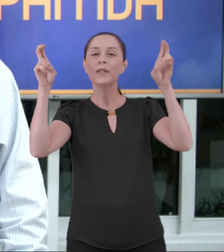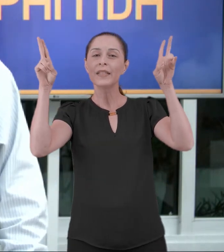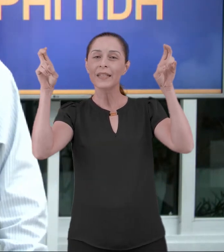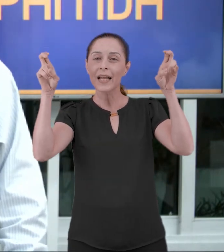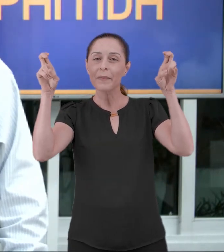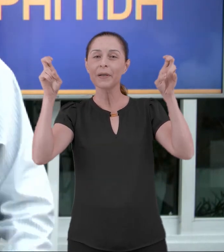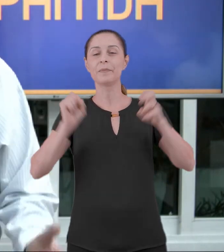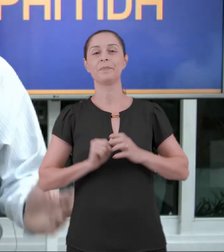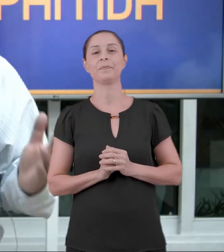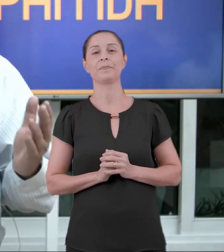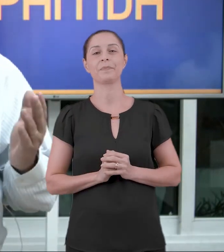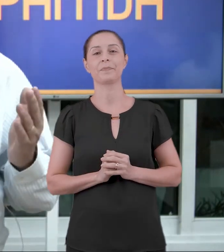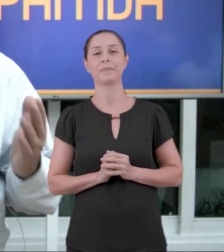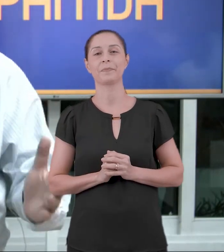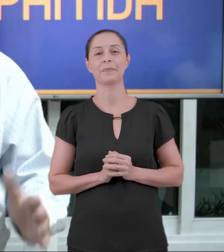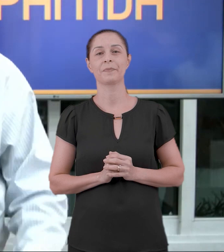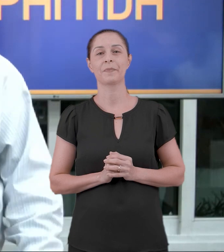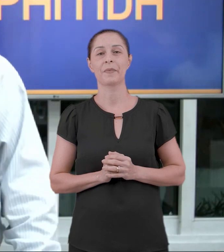conferência é